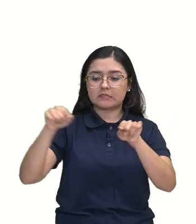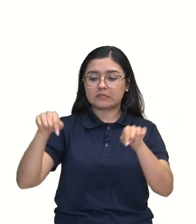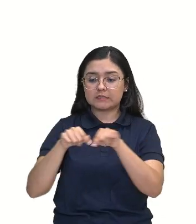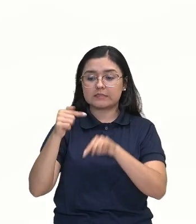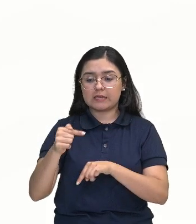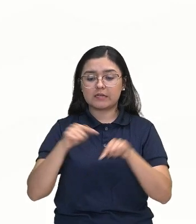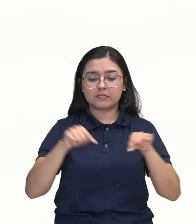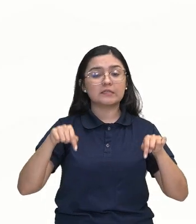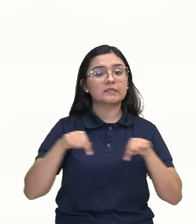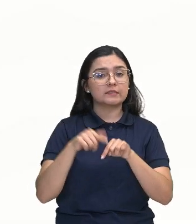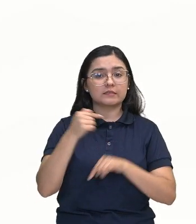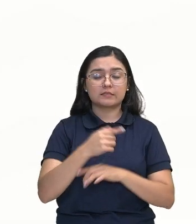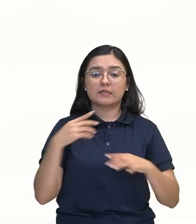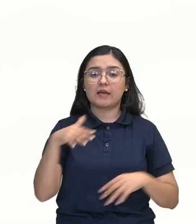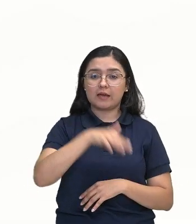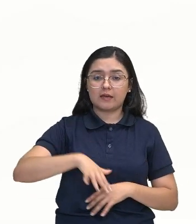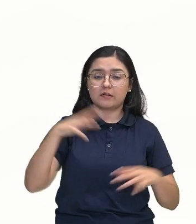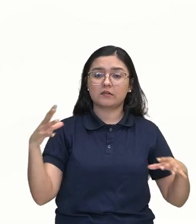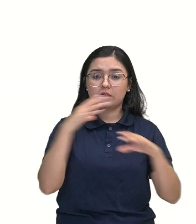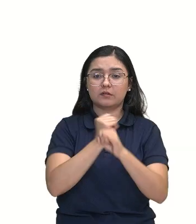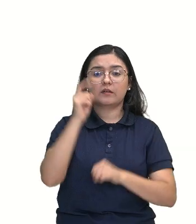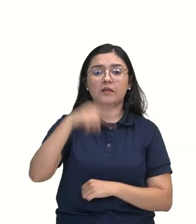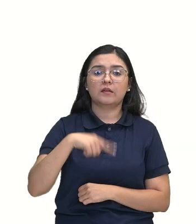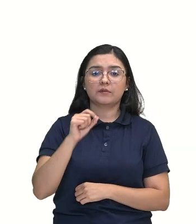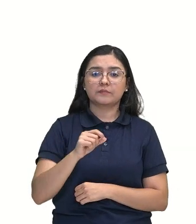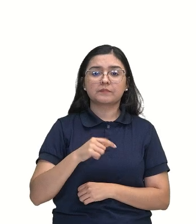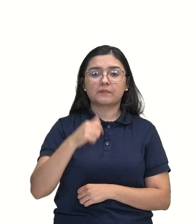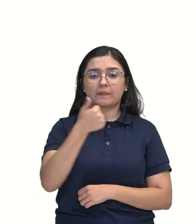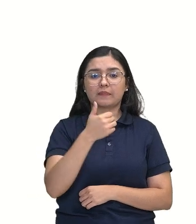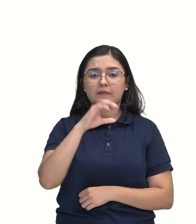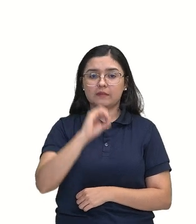área total desse campo equivale a